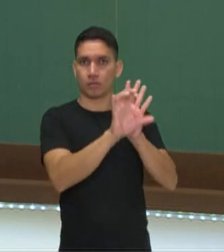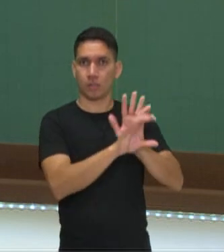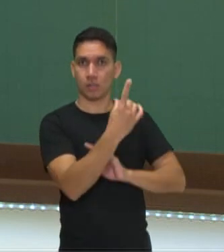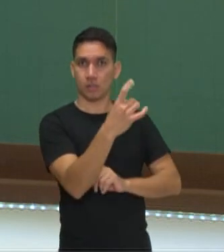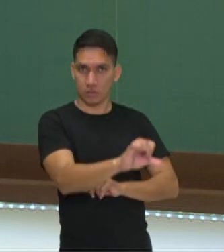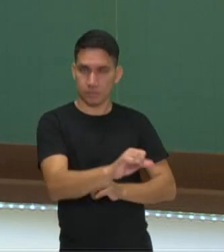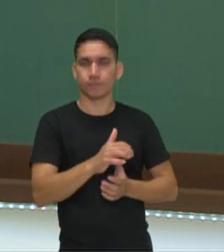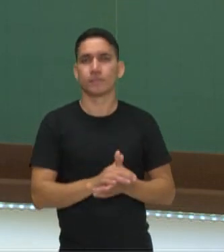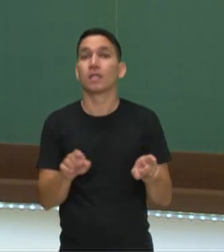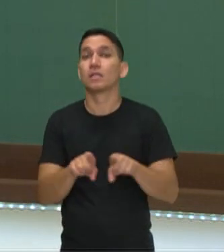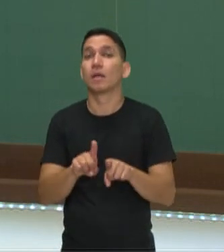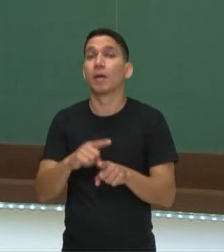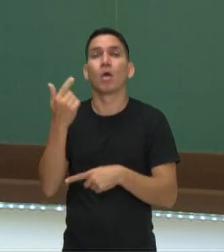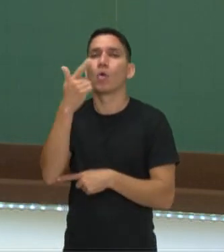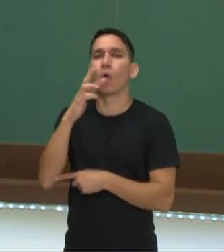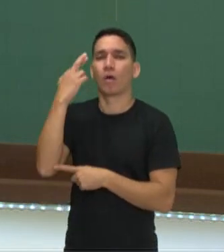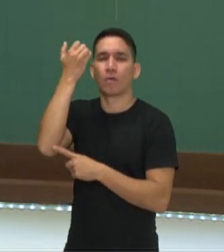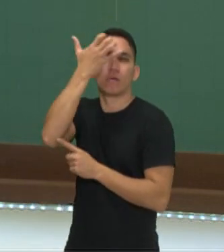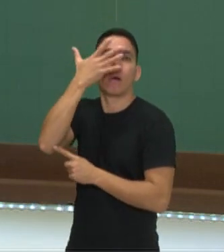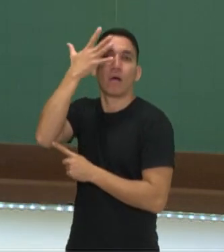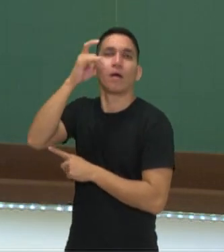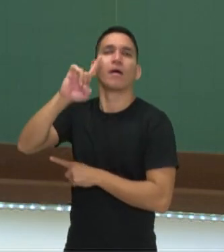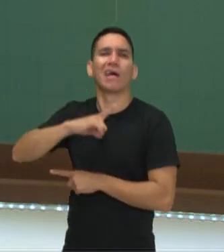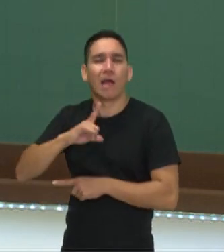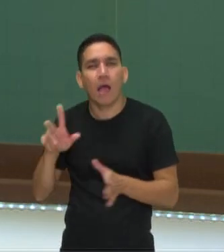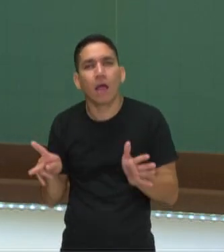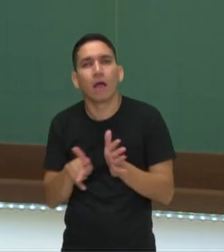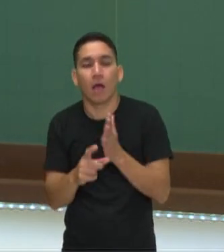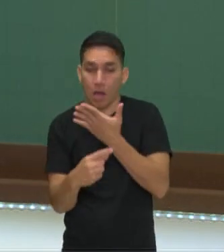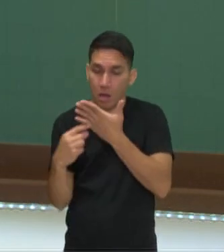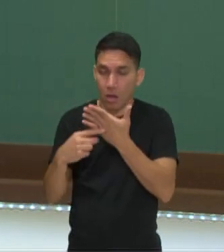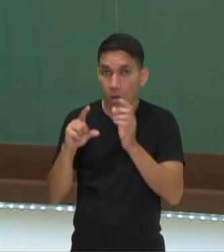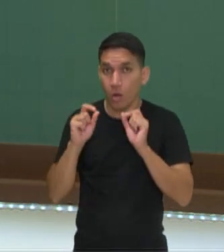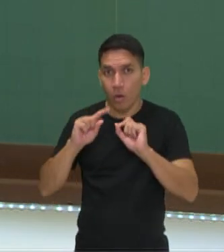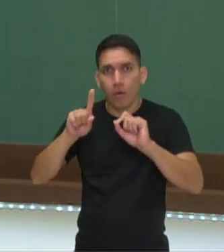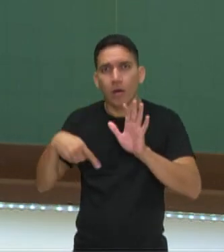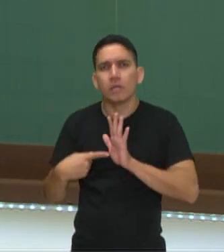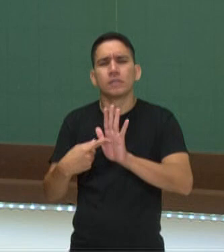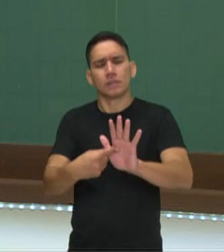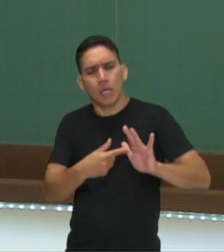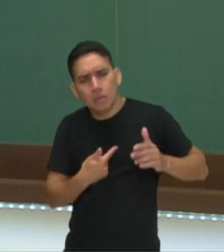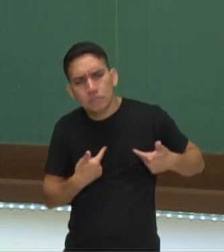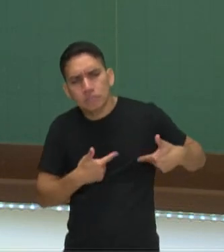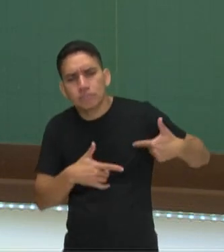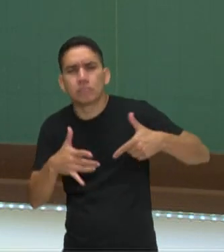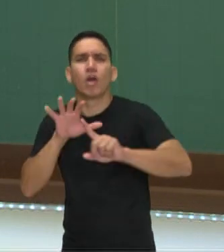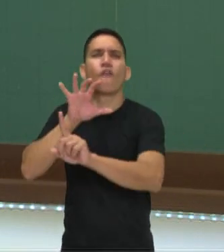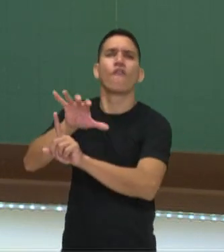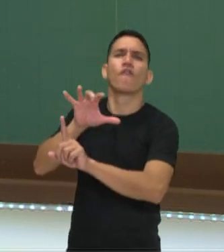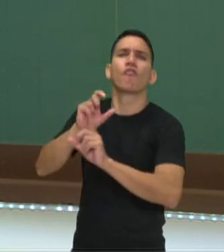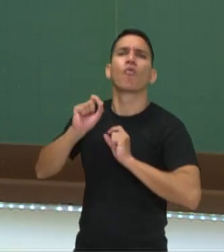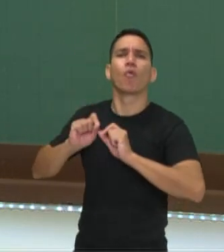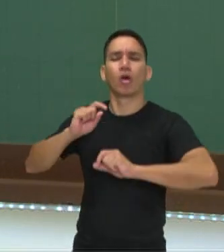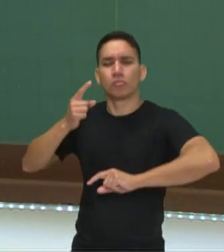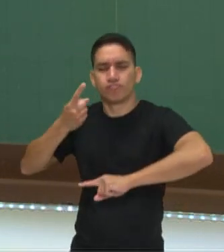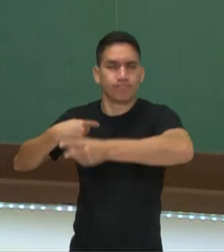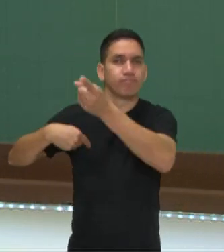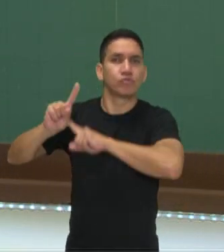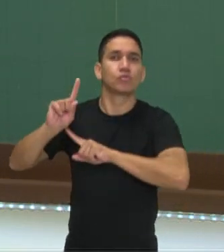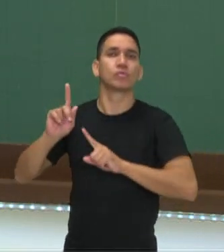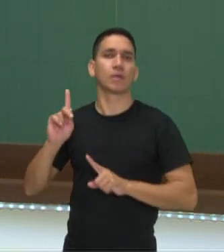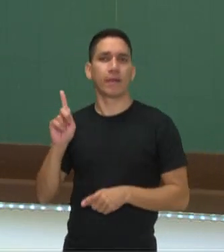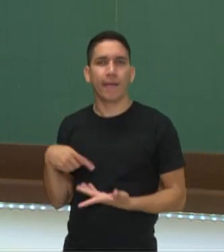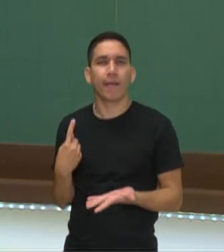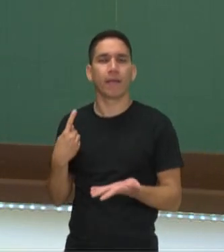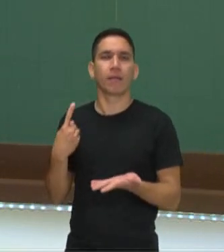E também Roberto Cardoso de Oliveira, que foi um autor que trabalhou então essa influência, a